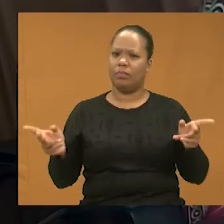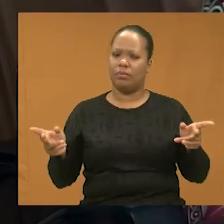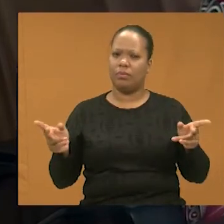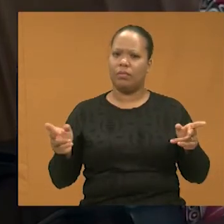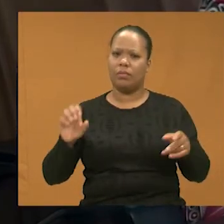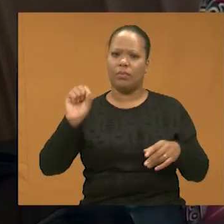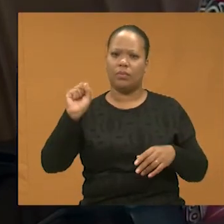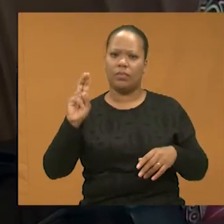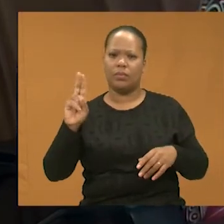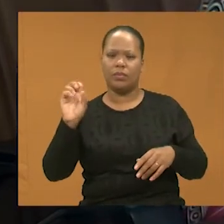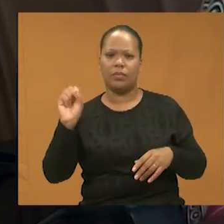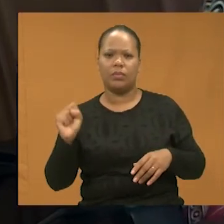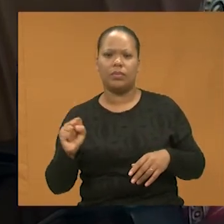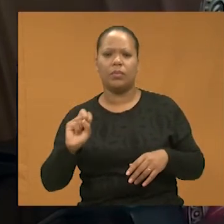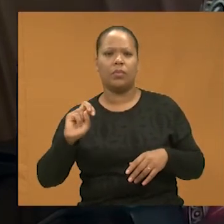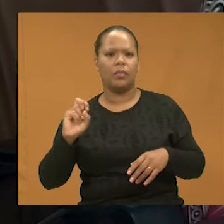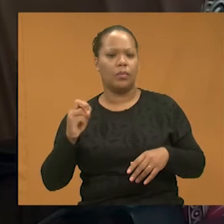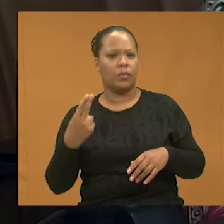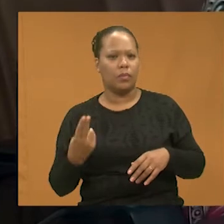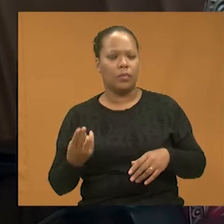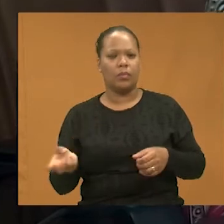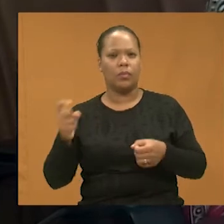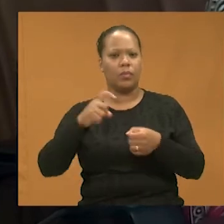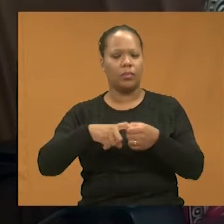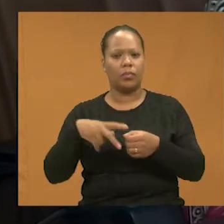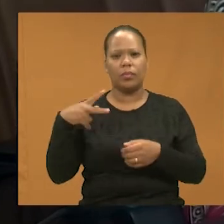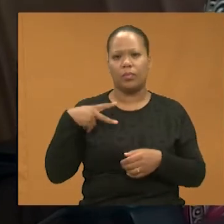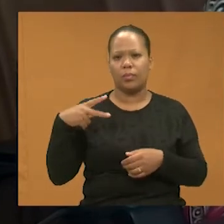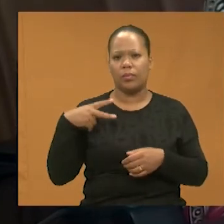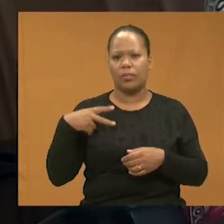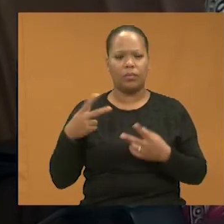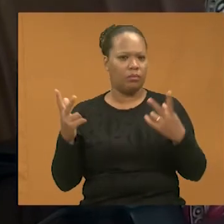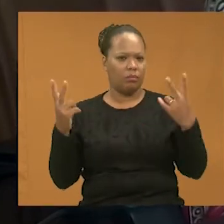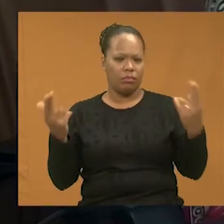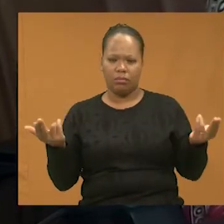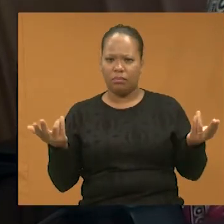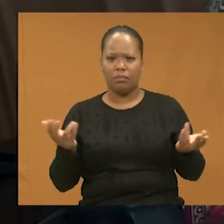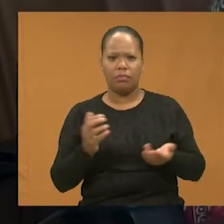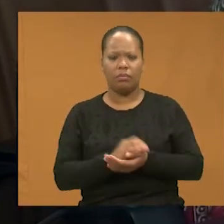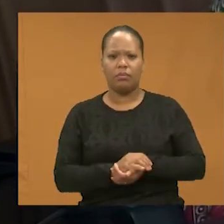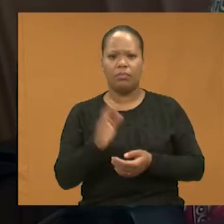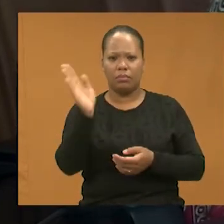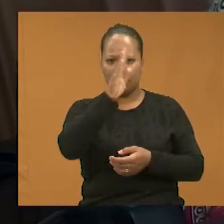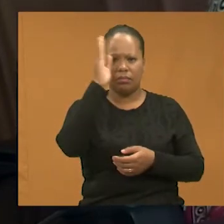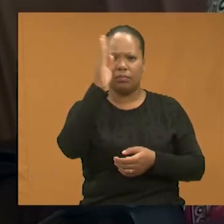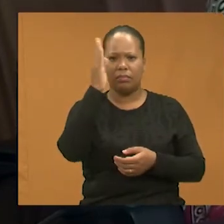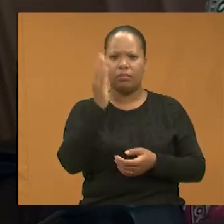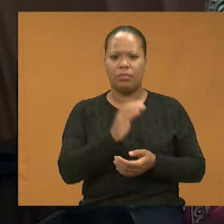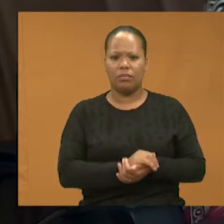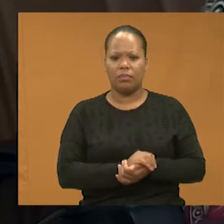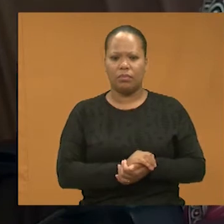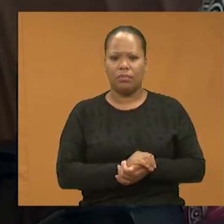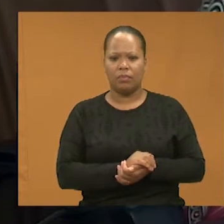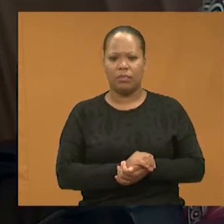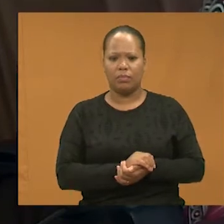pelo SUS ou se é por clínica particular. Né? Agora, sair tonto depois de sedado é uma coisa,